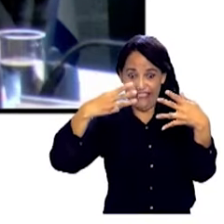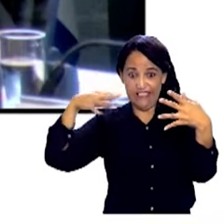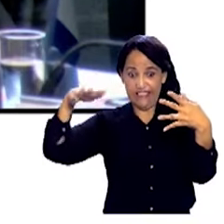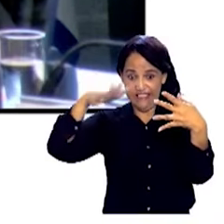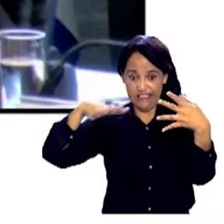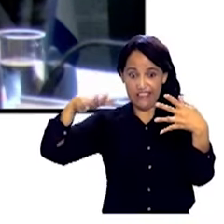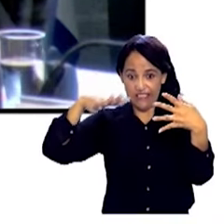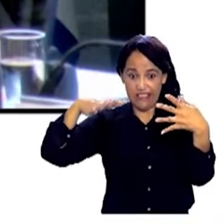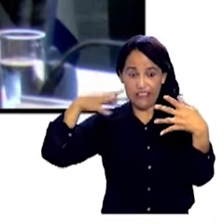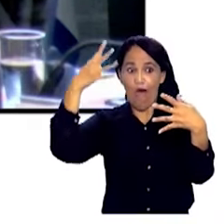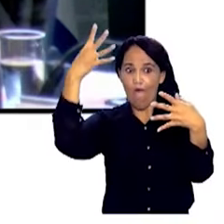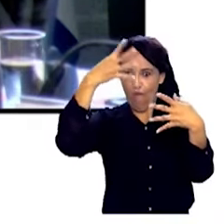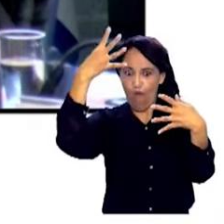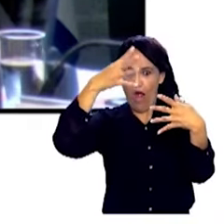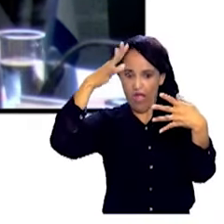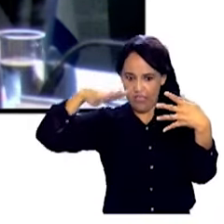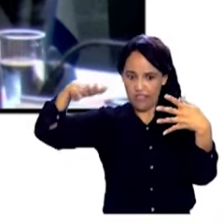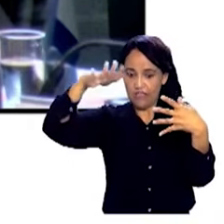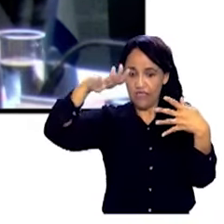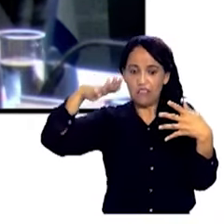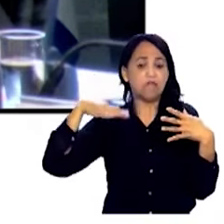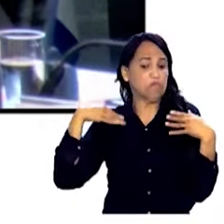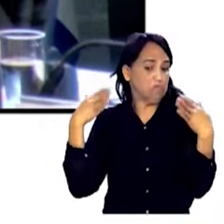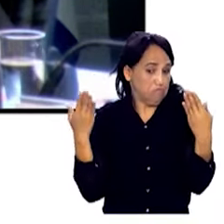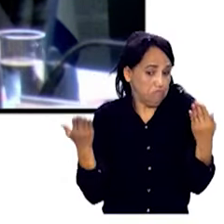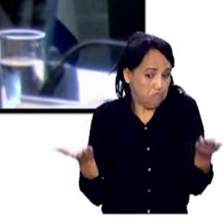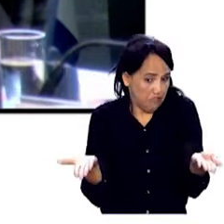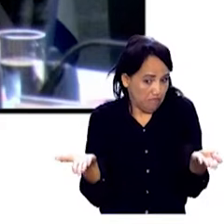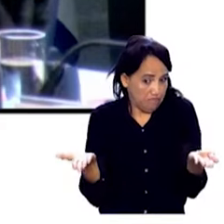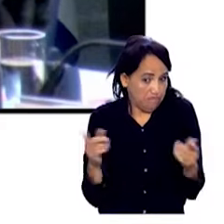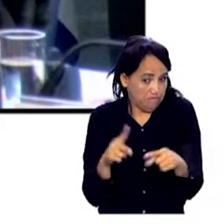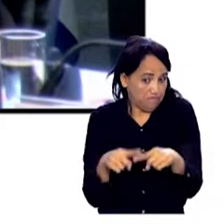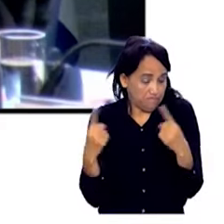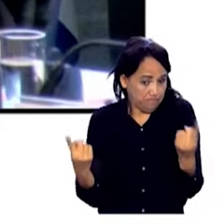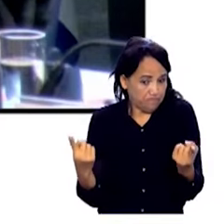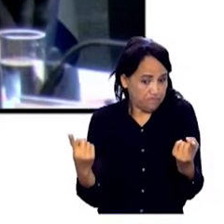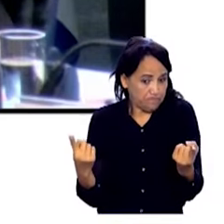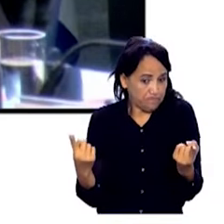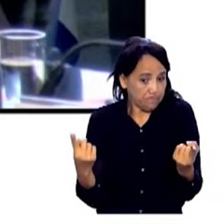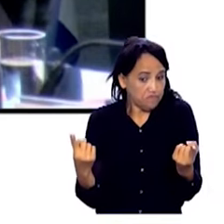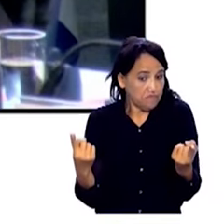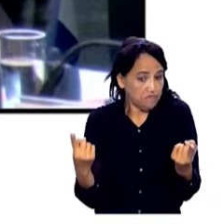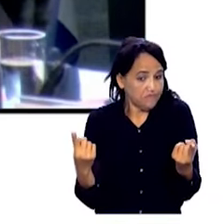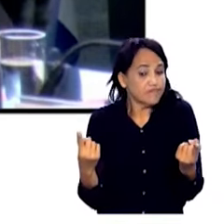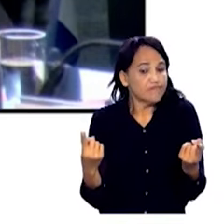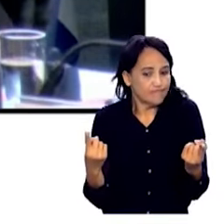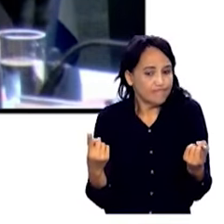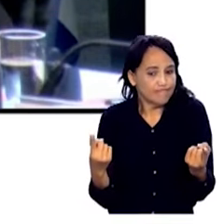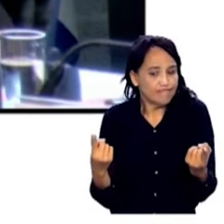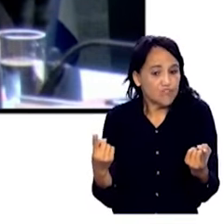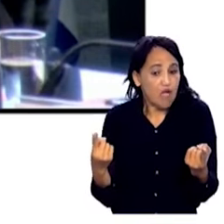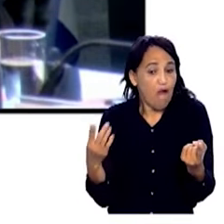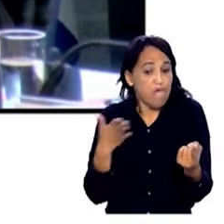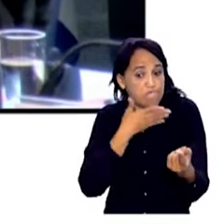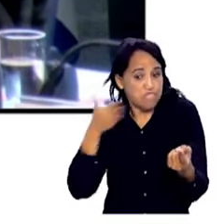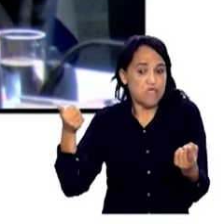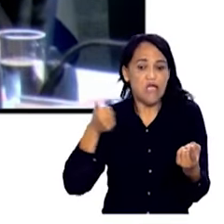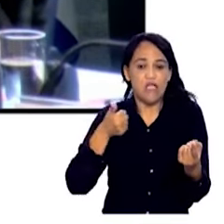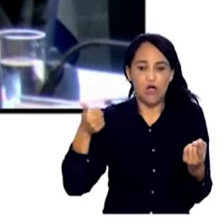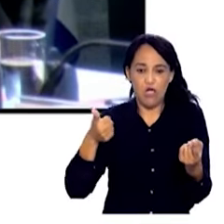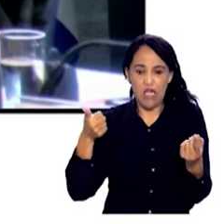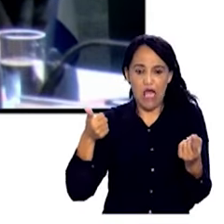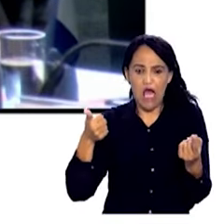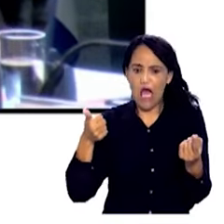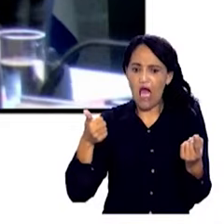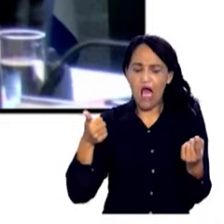concluir isto antes que eh eu já possa ir fechando e superar a visão do vértice ambíguo eu